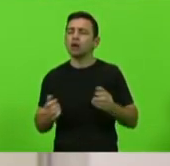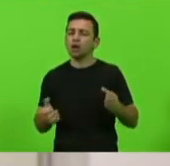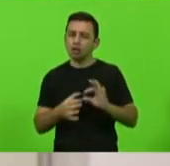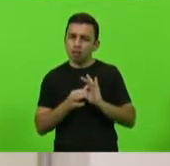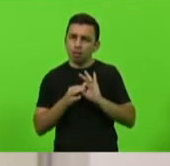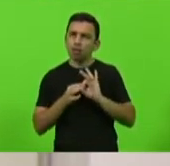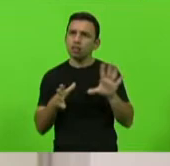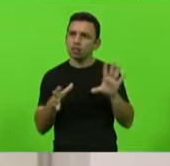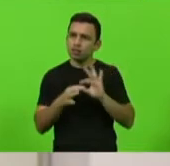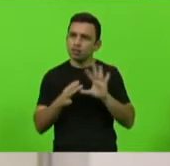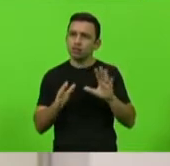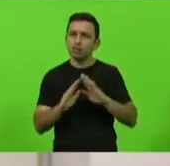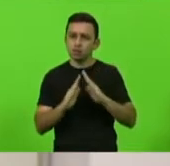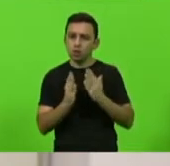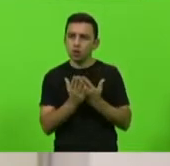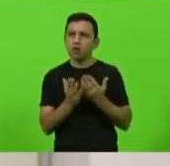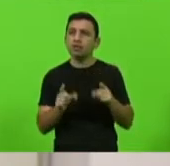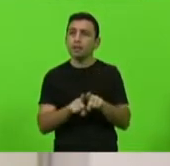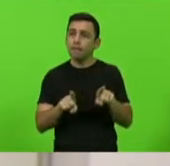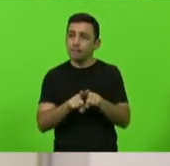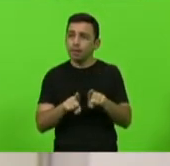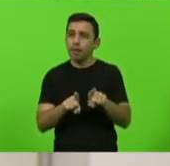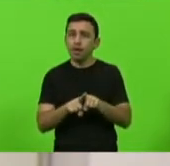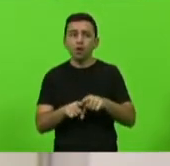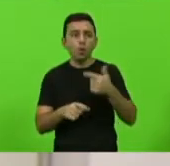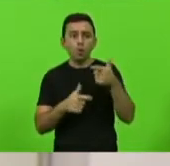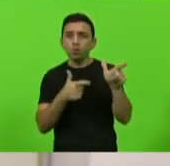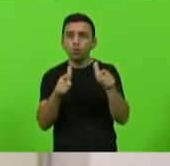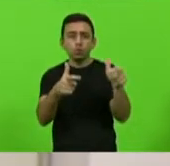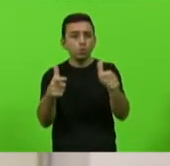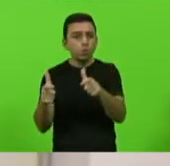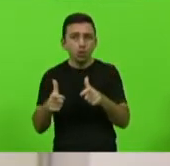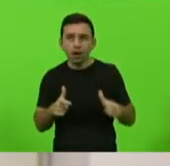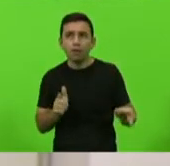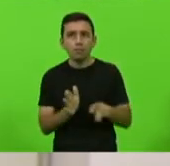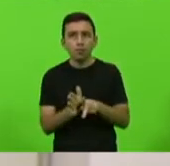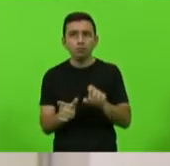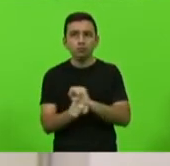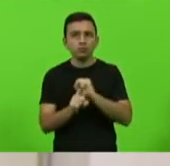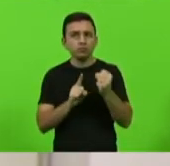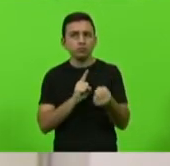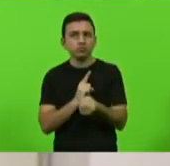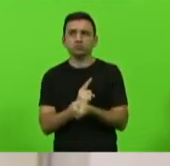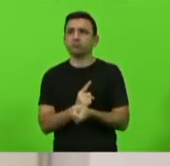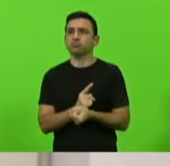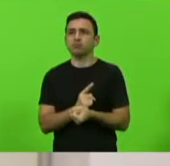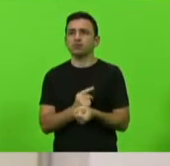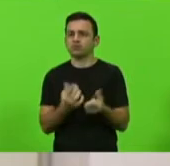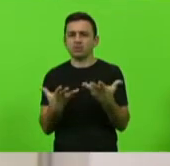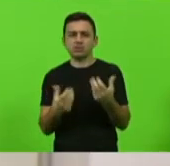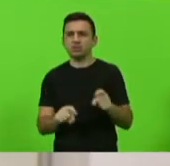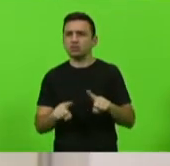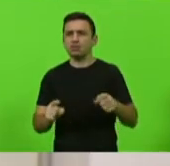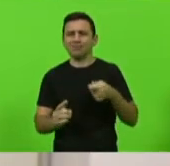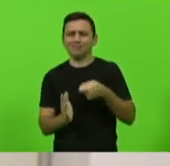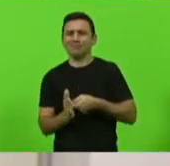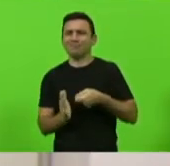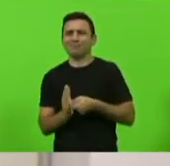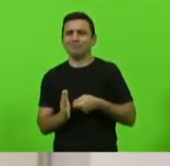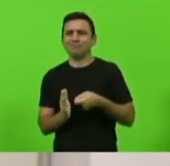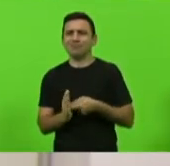nas escolas para outros setores da sociedade também. É inadmissível que se cobre, deputado